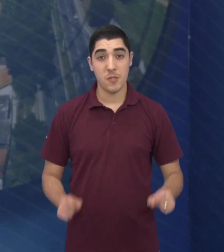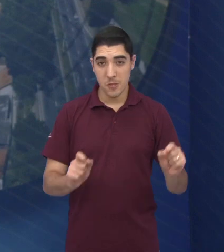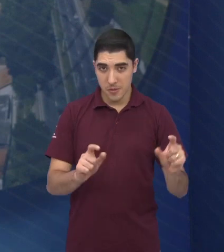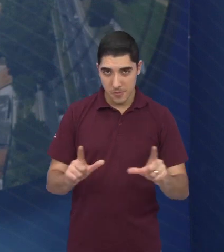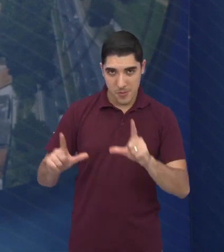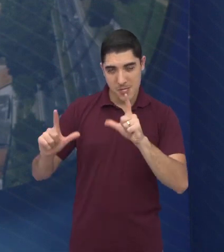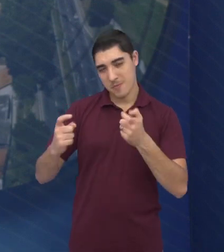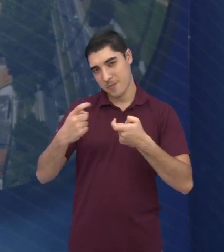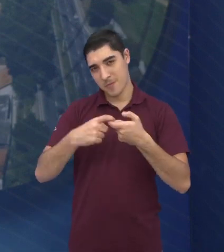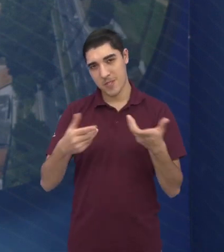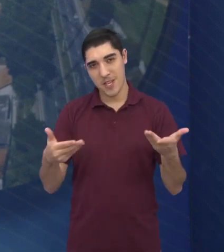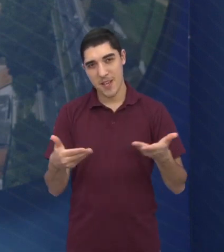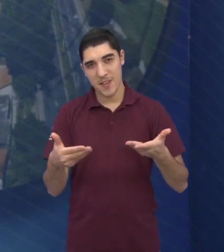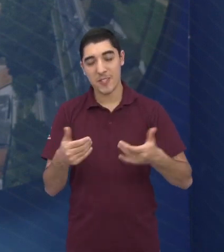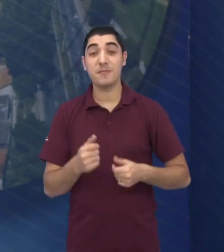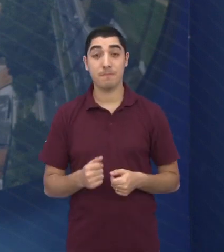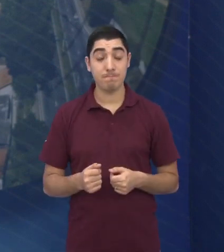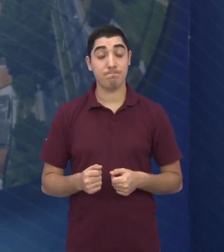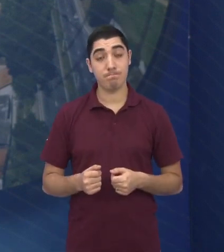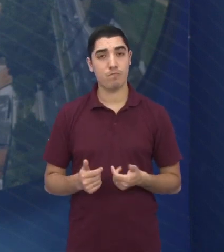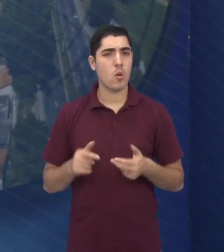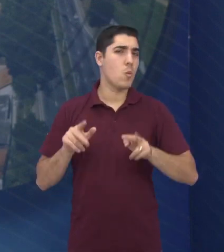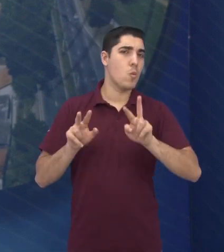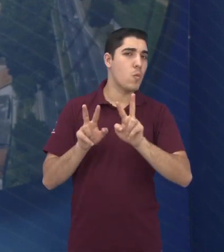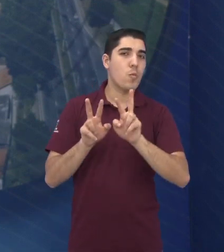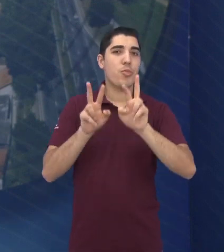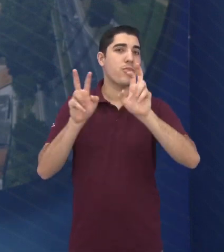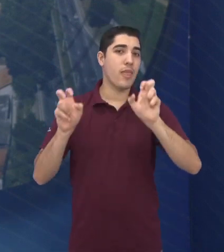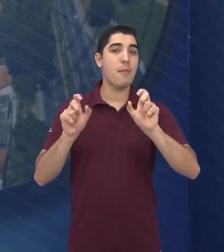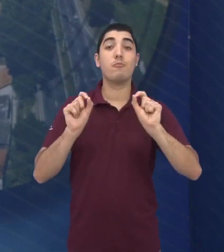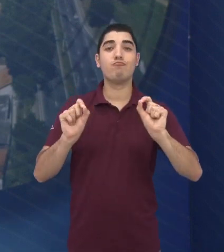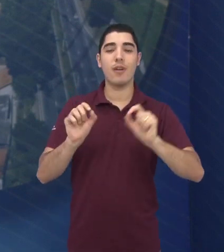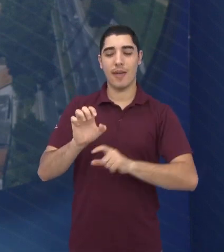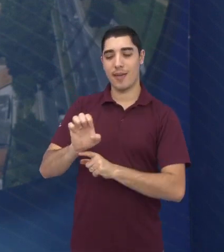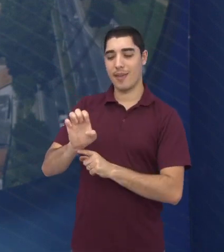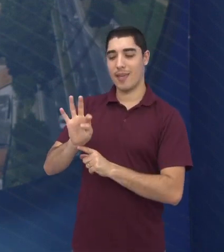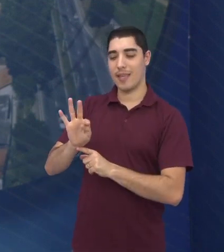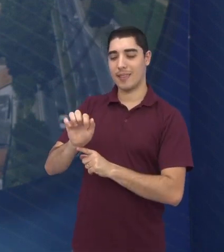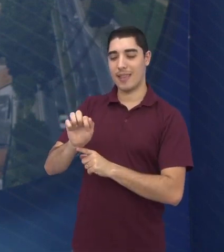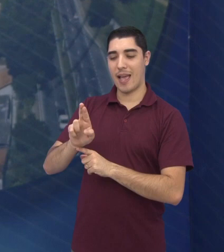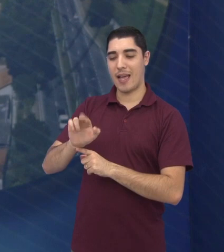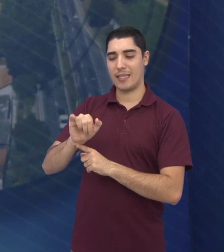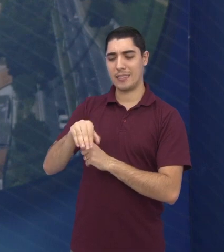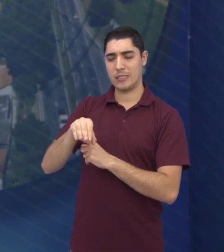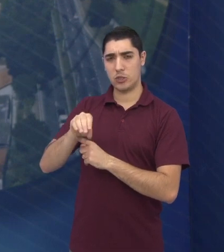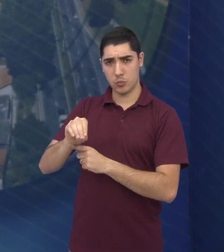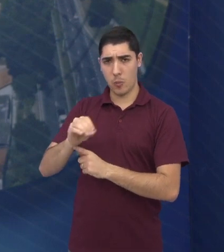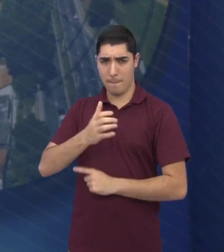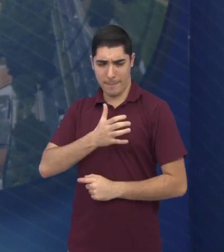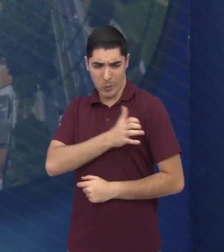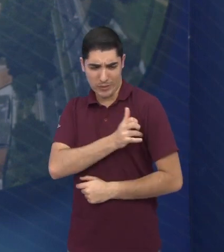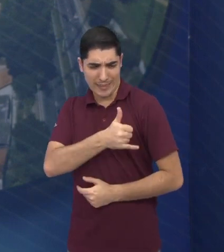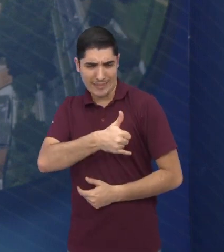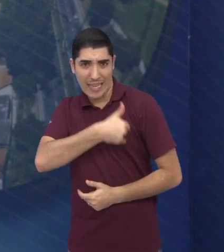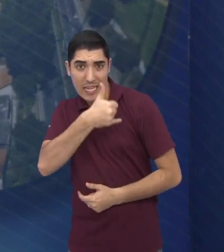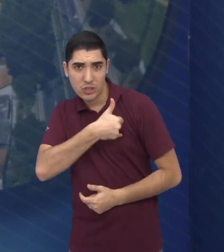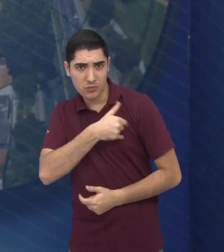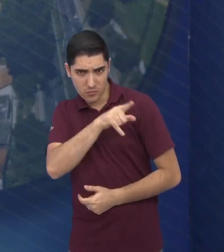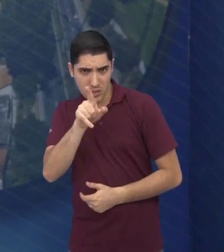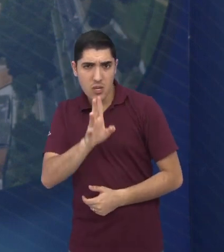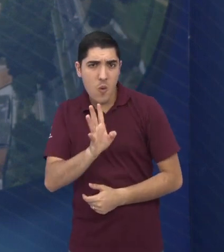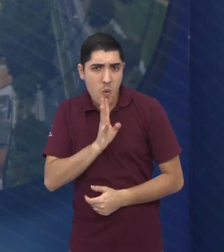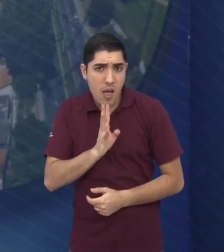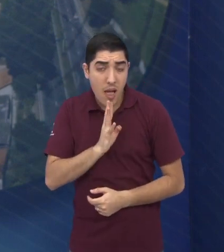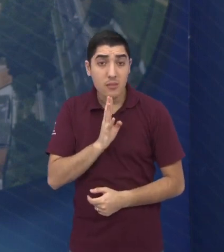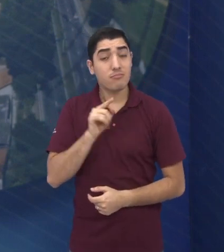Estamos de volta com Diálogos da Cidade. Hoje estamos falando sobre etarismo. Vocês já ouviram falar? Sabe o que é?